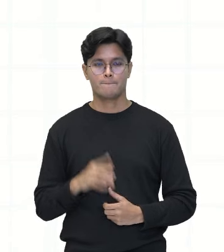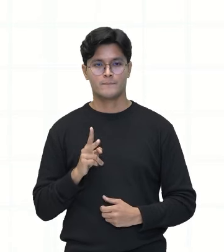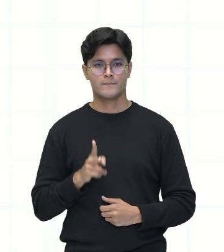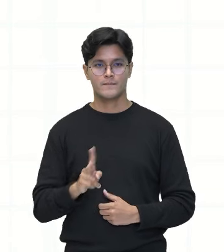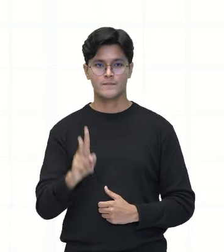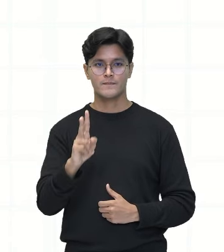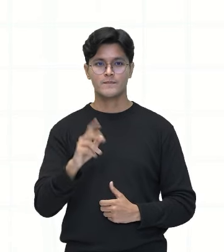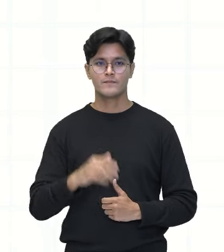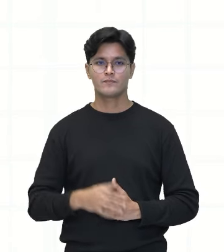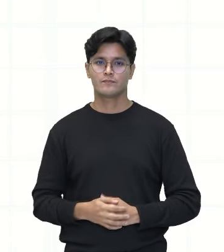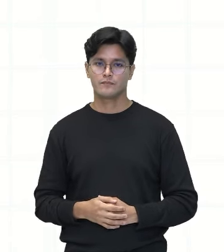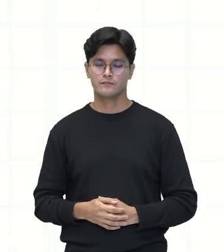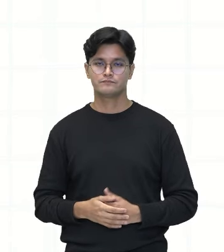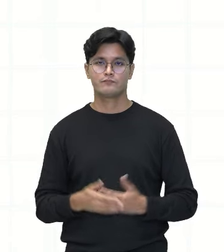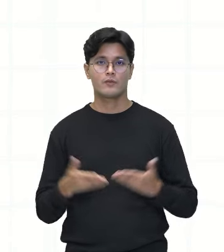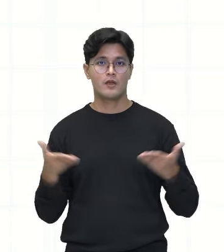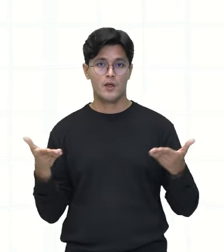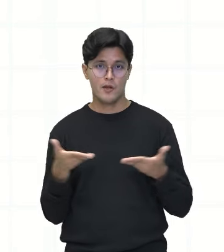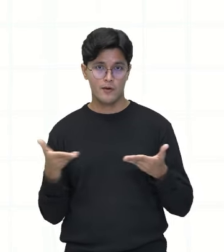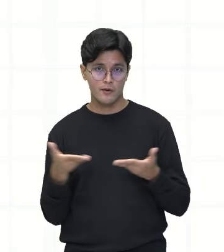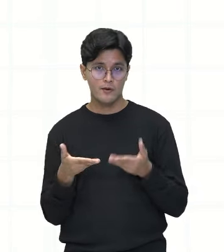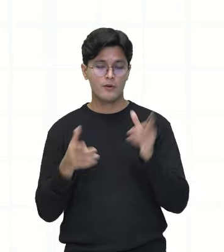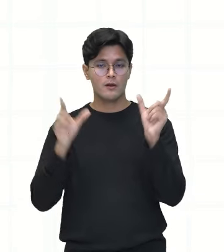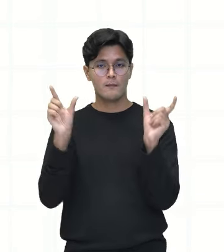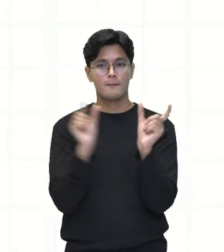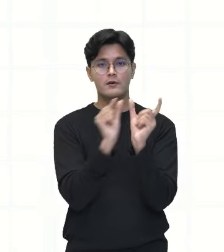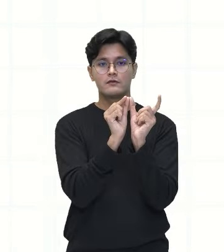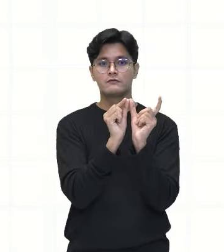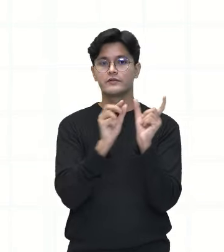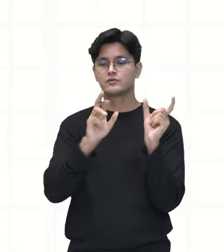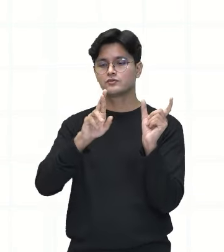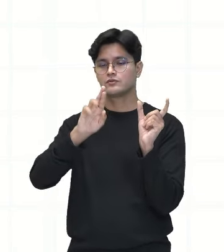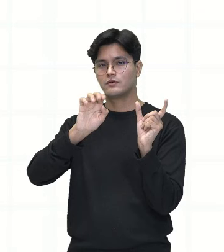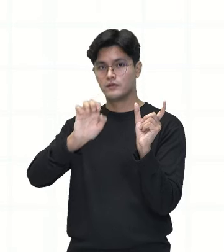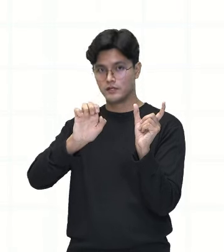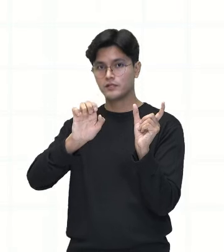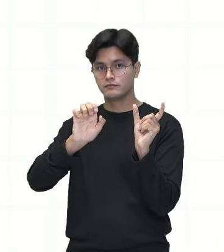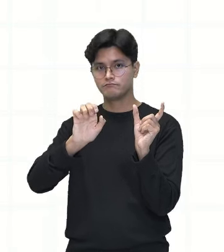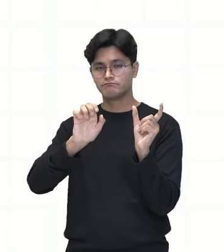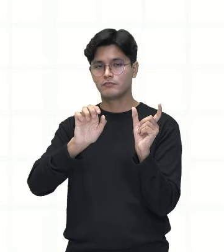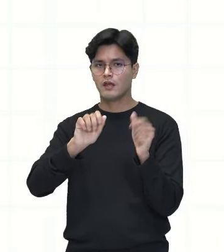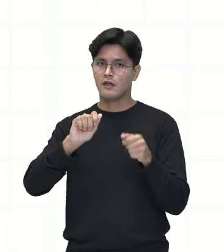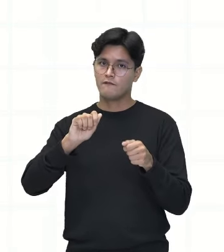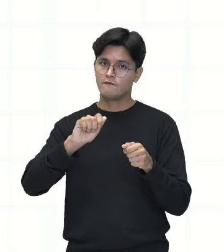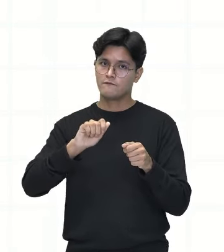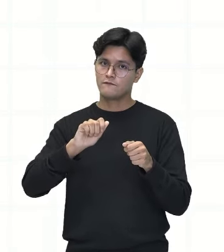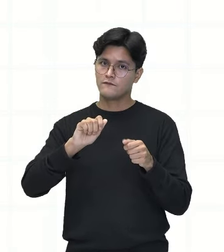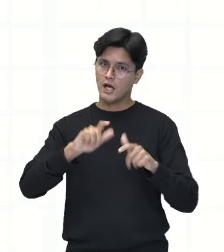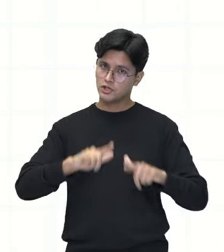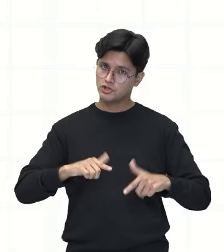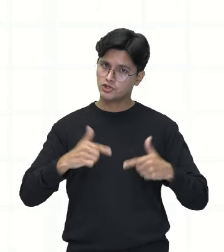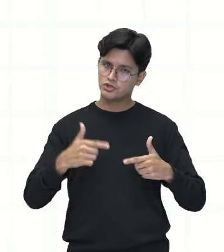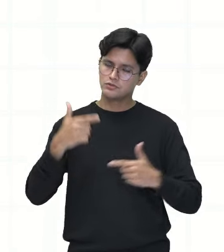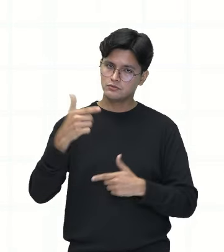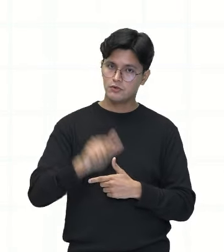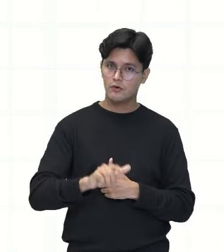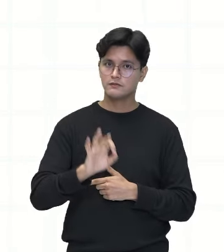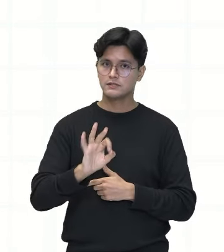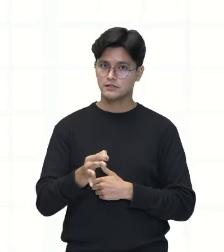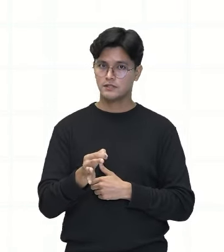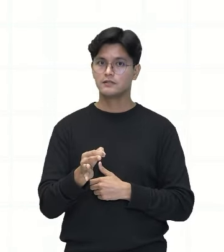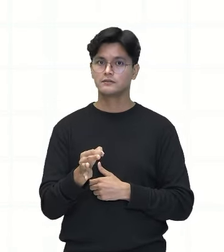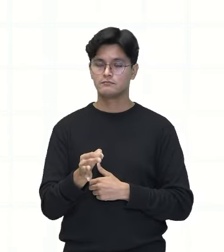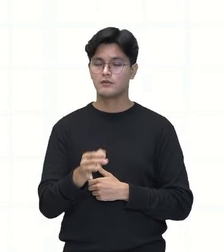Continuando. Agora o prefixo re, fazer novamente ou de novo. Então vamos ver os exemplos aqui junto